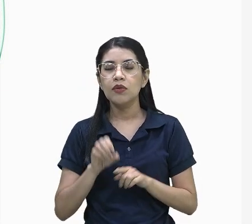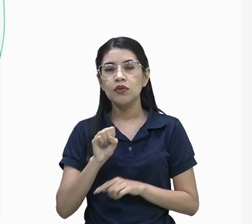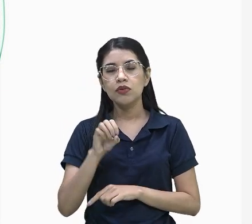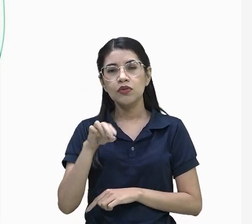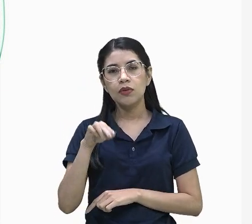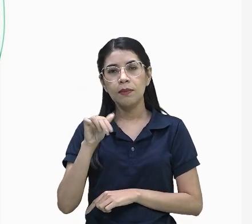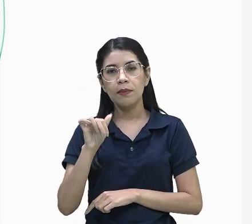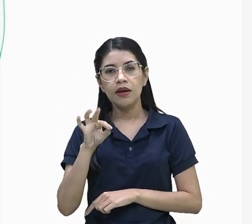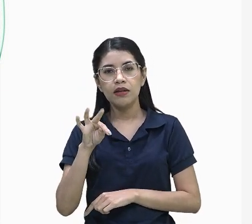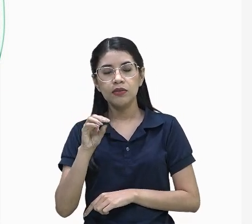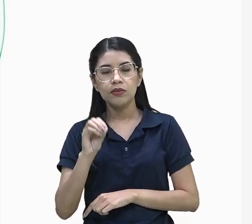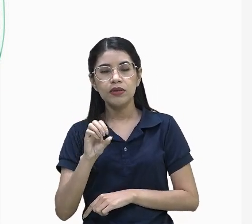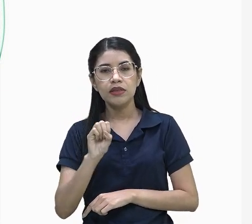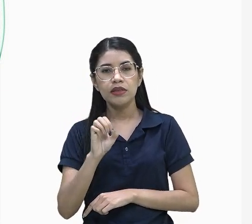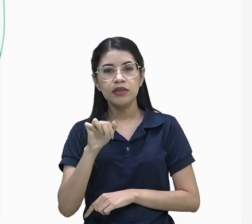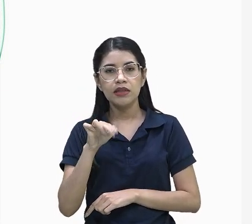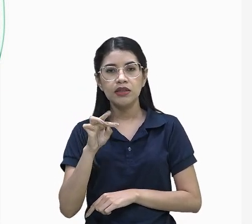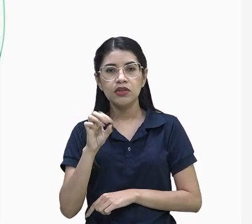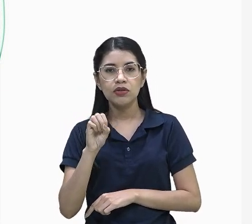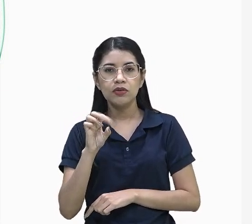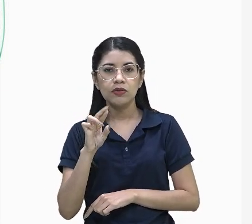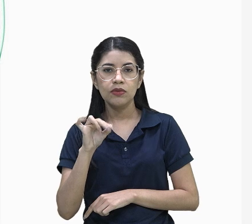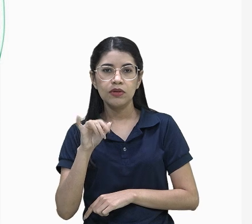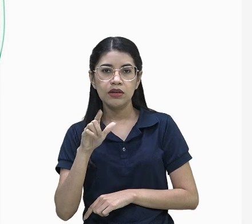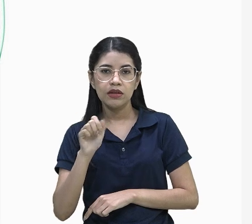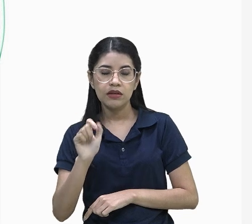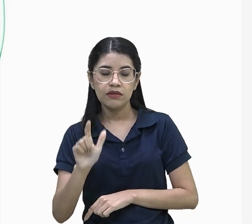somatosensorial. Então, é isso aí.